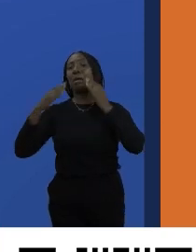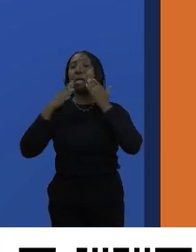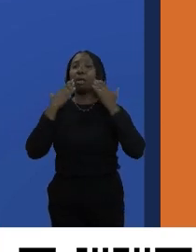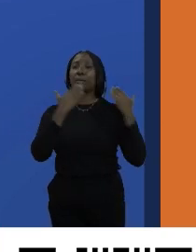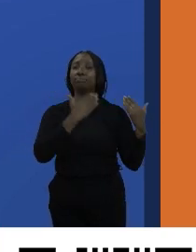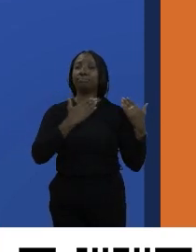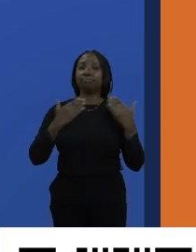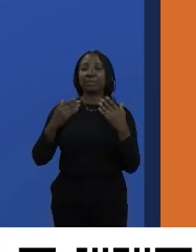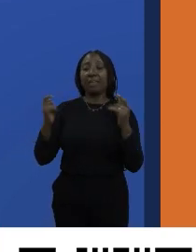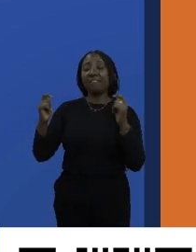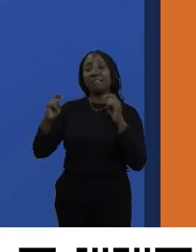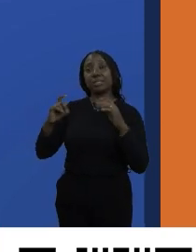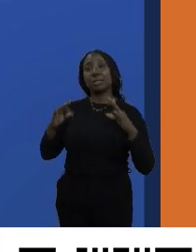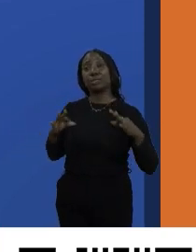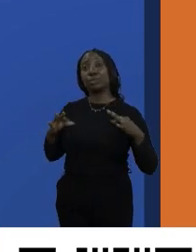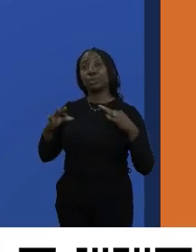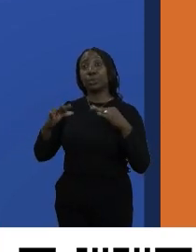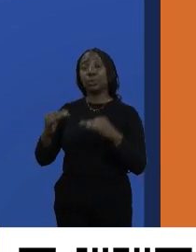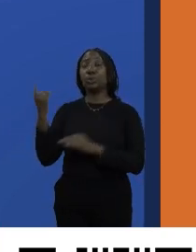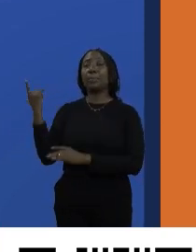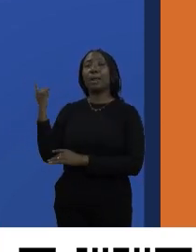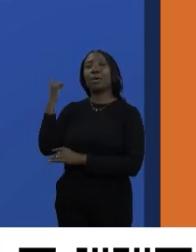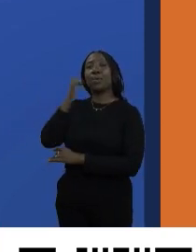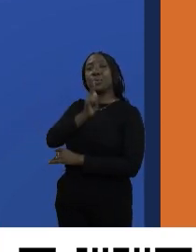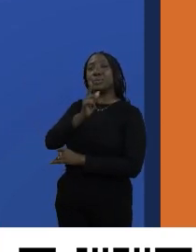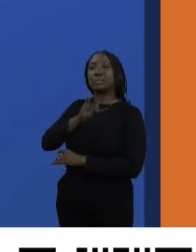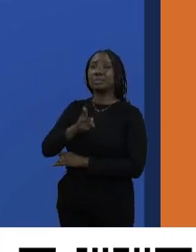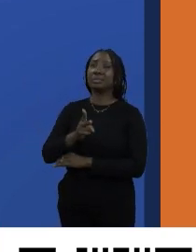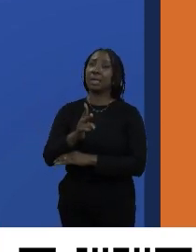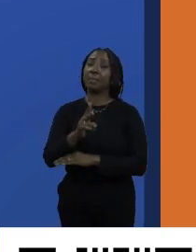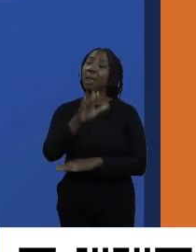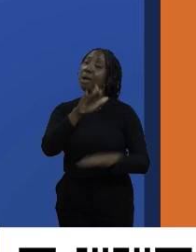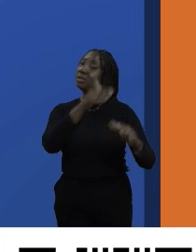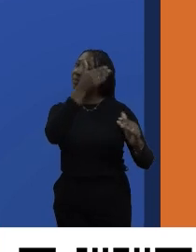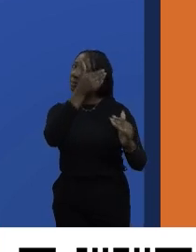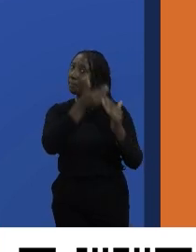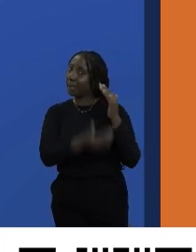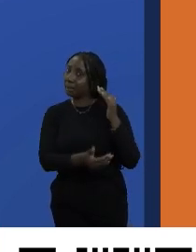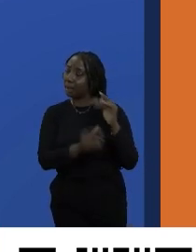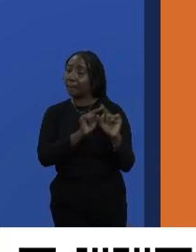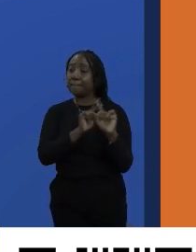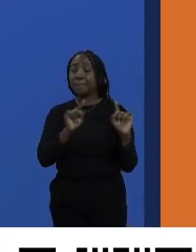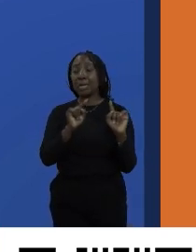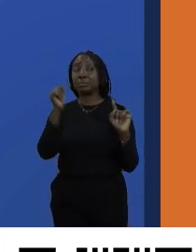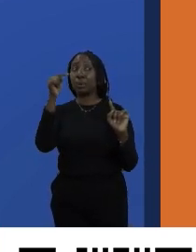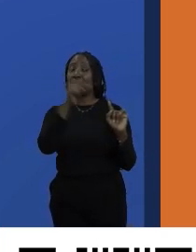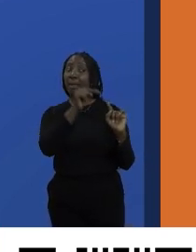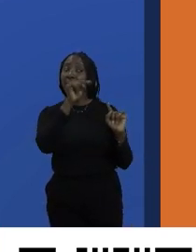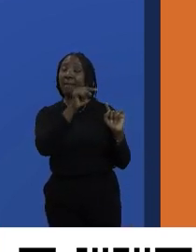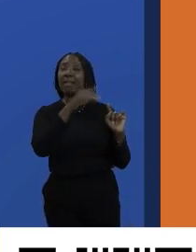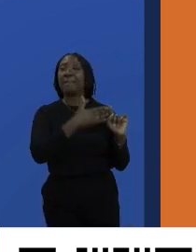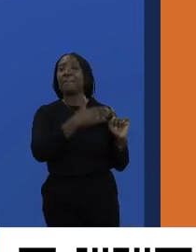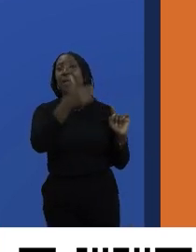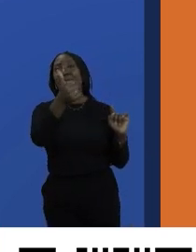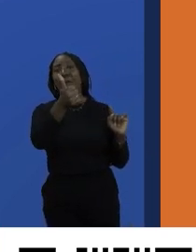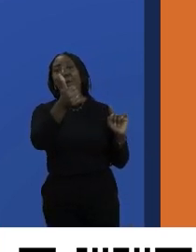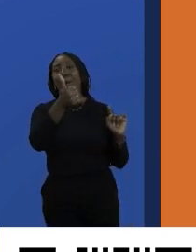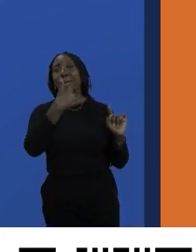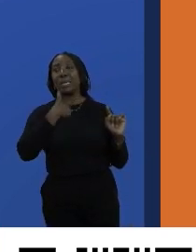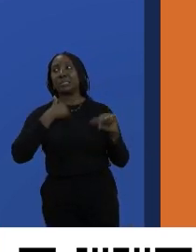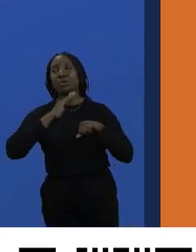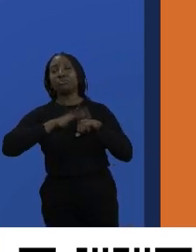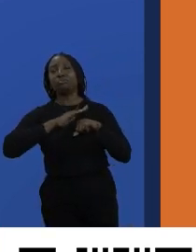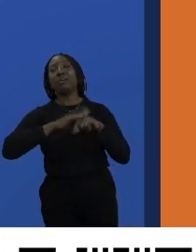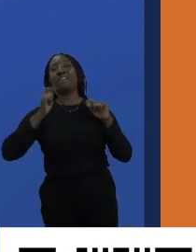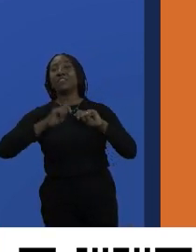apresentar, eu vou fazer de tudo para que eu ganhe sempre. Às vezes eu vou perder, mas porque o cara lá foi melhor, mas não porque eu não fiz